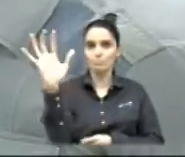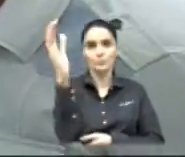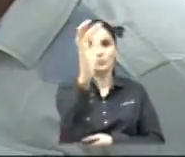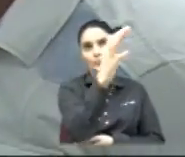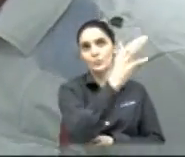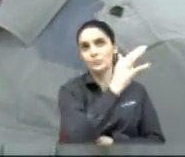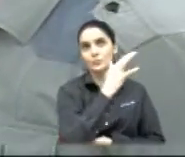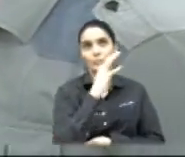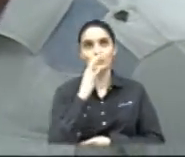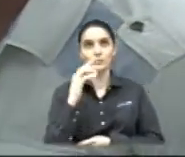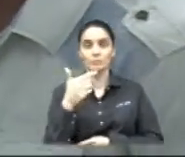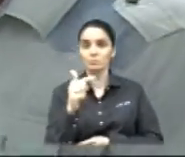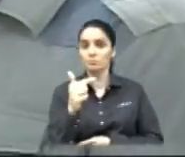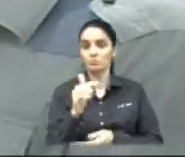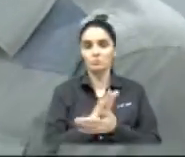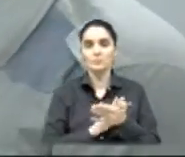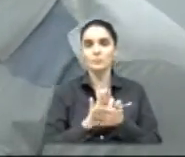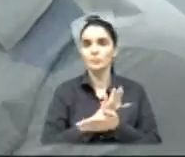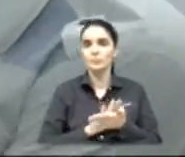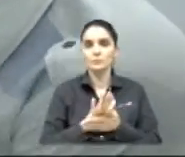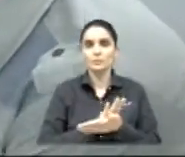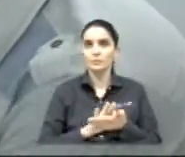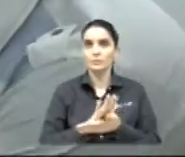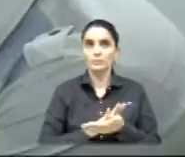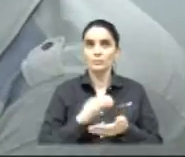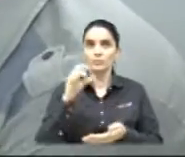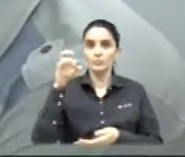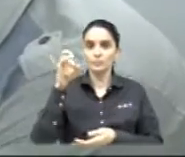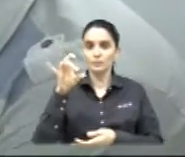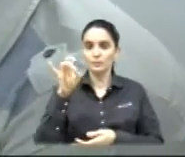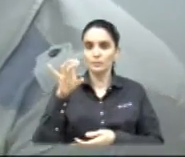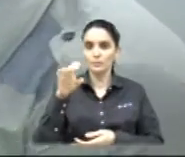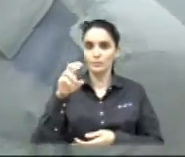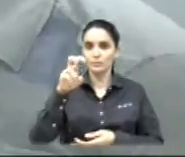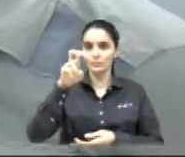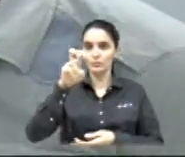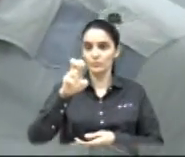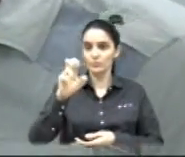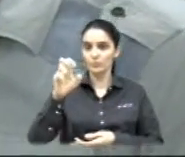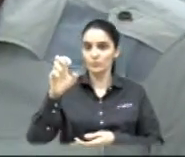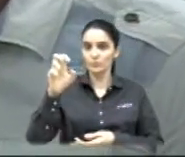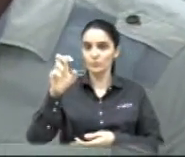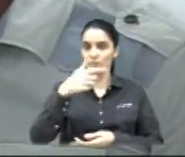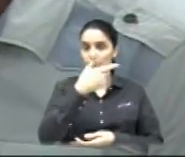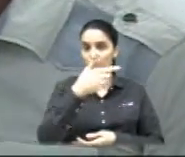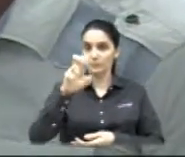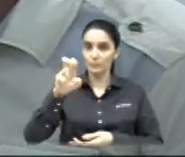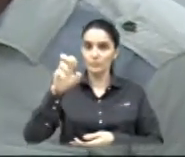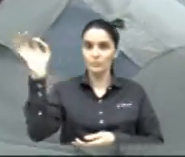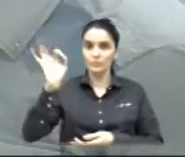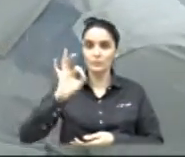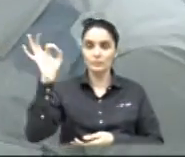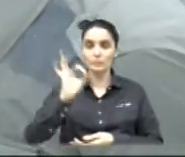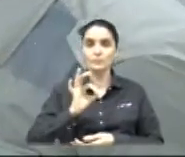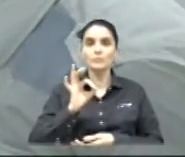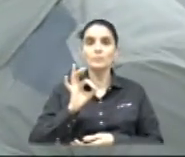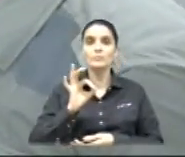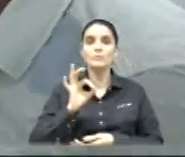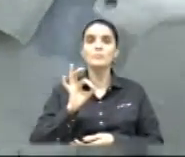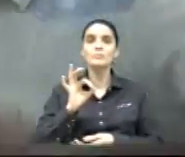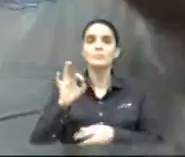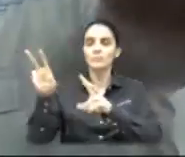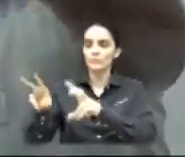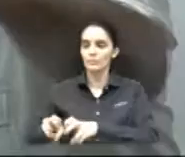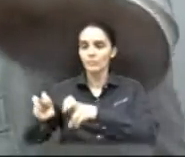todos os equipamentos urbanos e apenas 25% do horto, um quarto do horto, destinado para a reforma